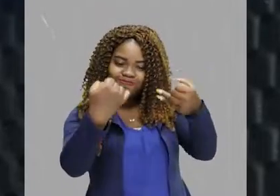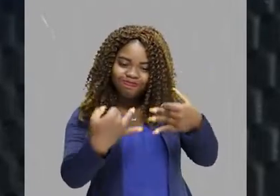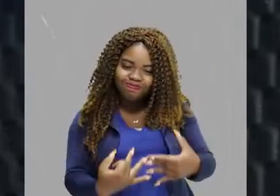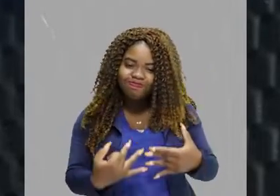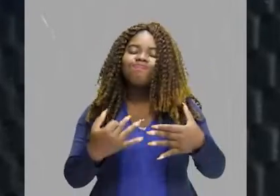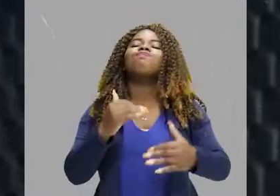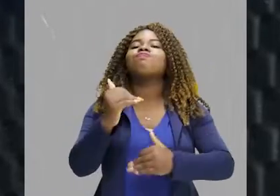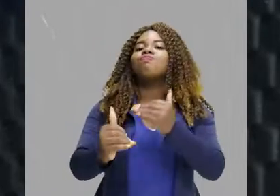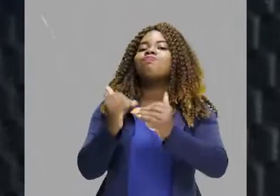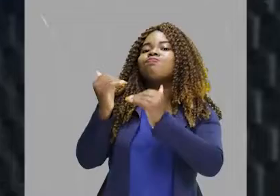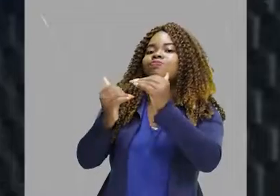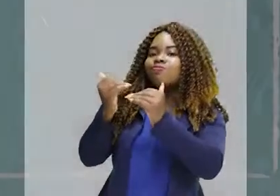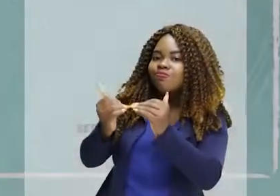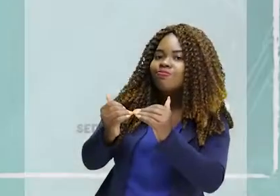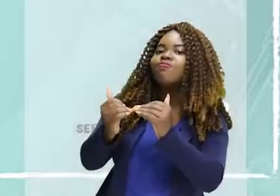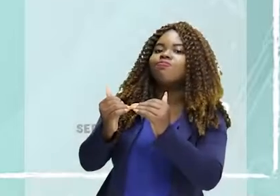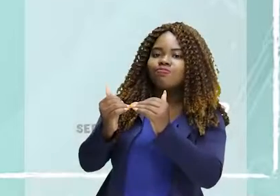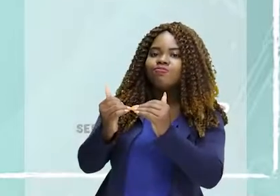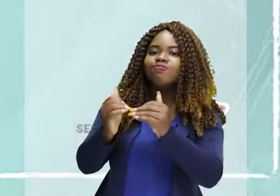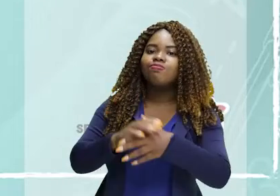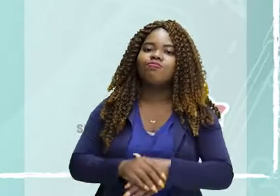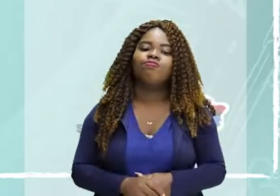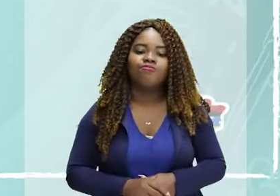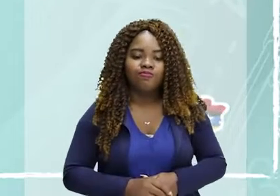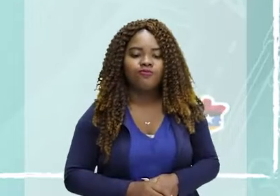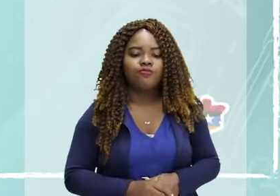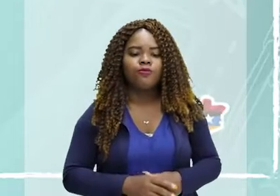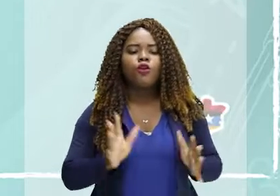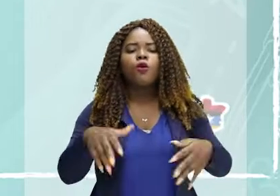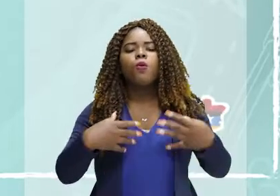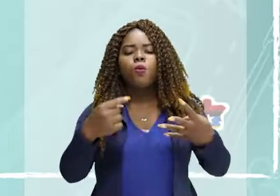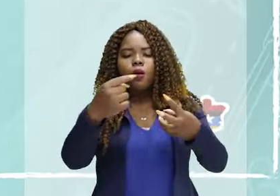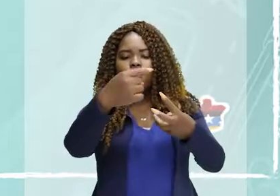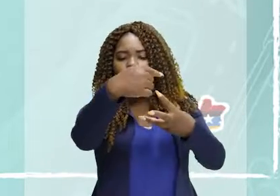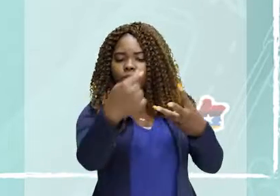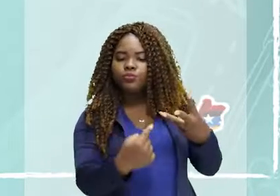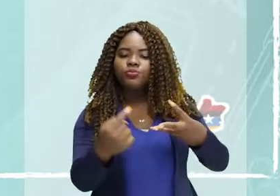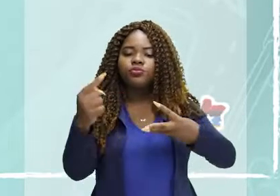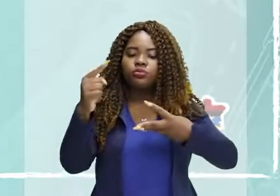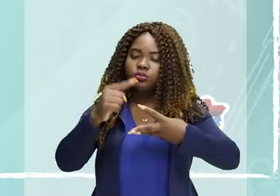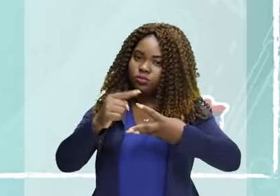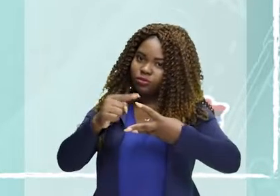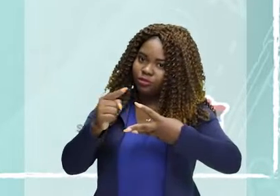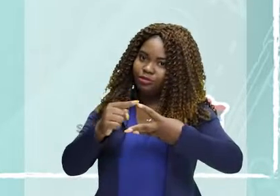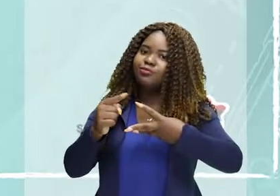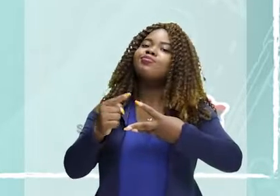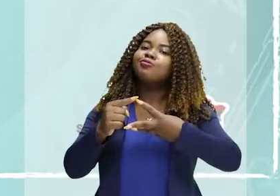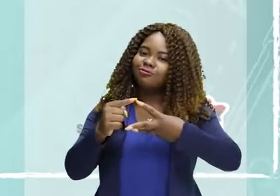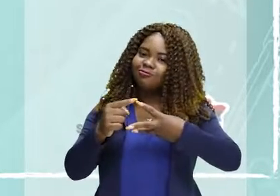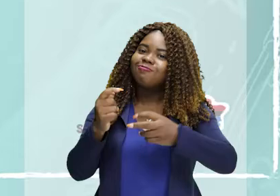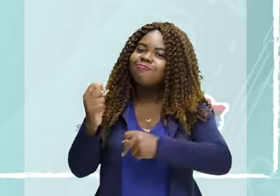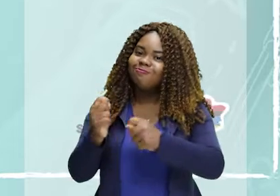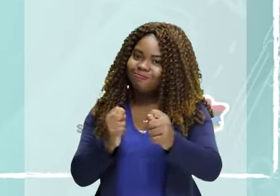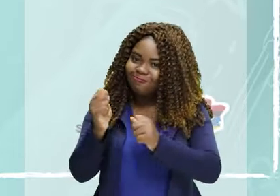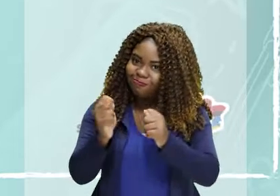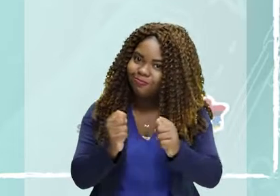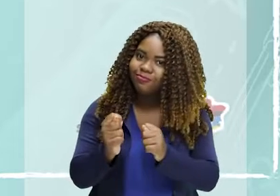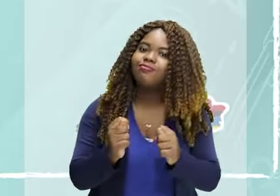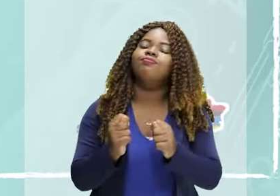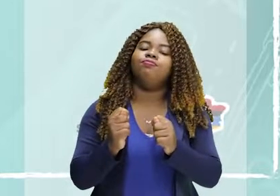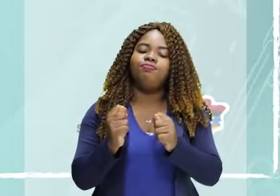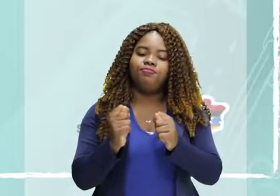desenvolvimento sustentável. Quais são essas 3 características? Vamos devagar. Primeiro, desenvolvimento